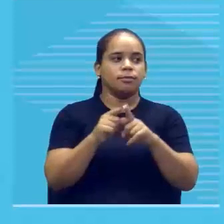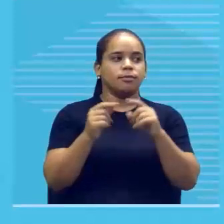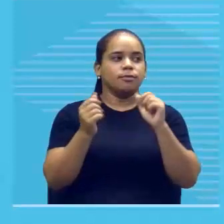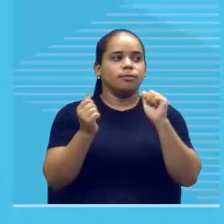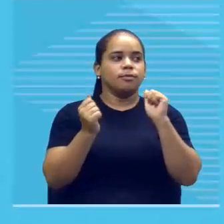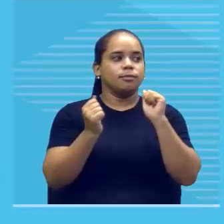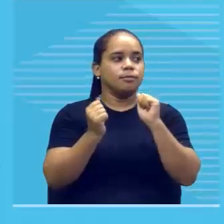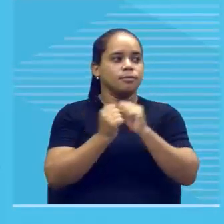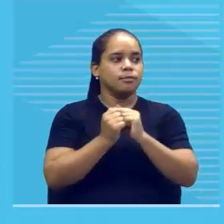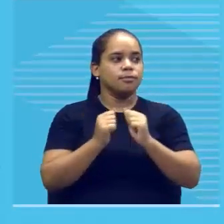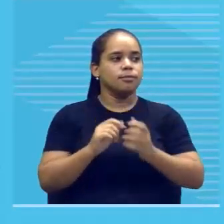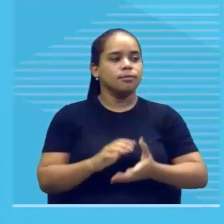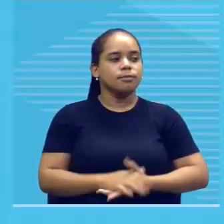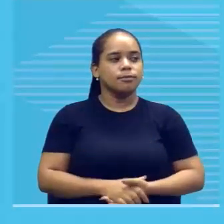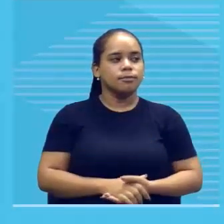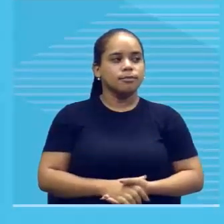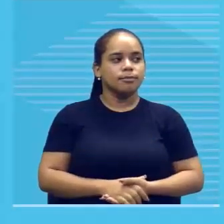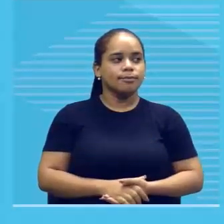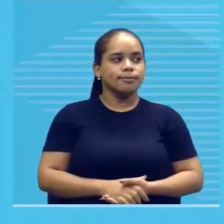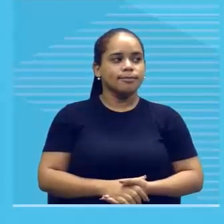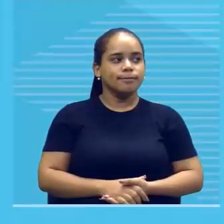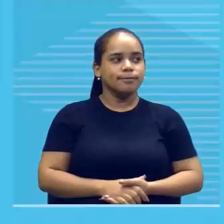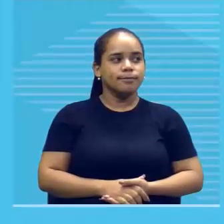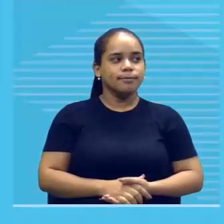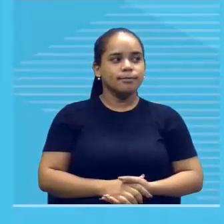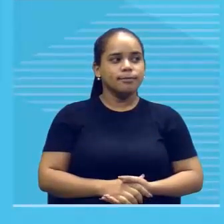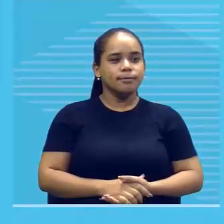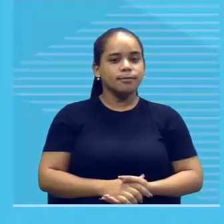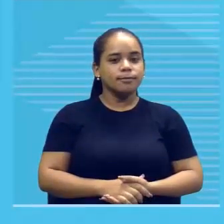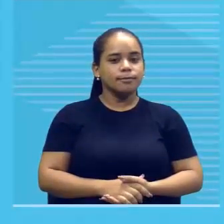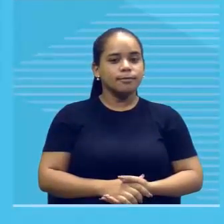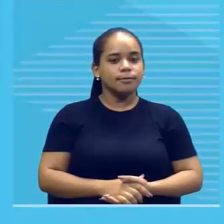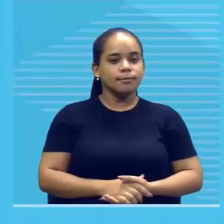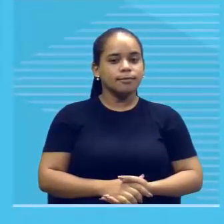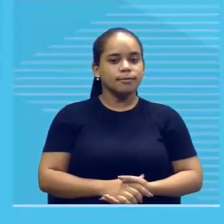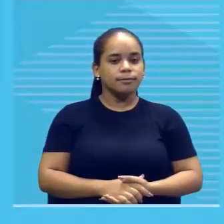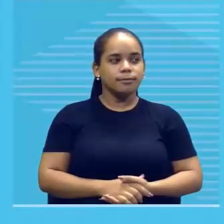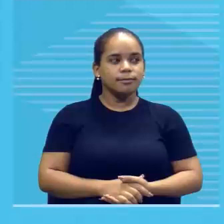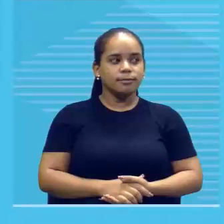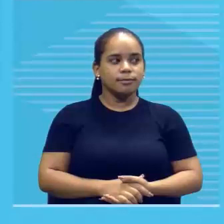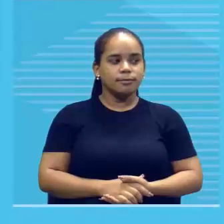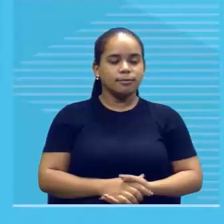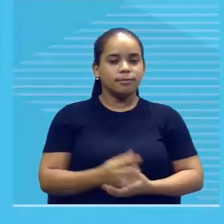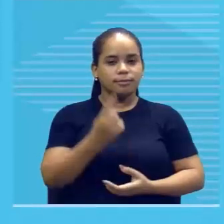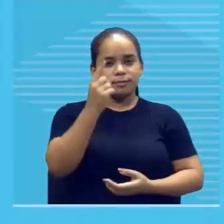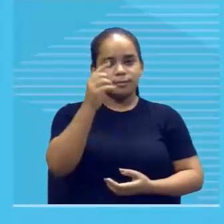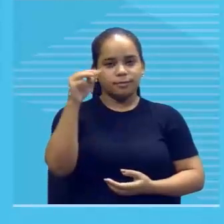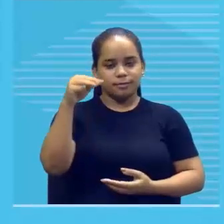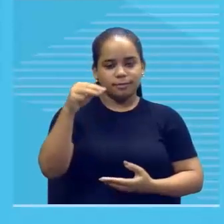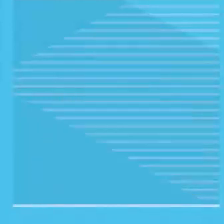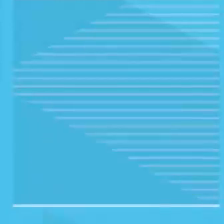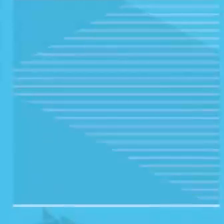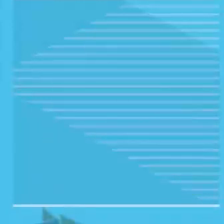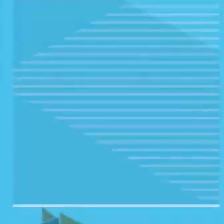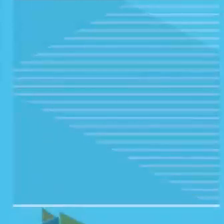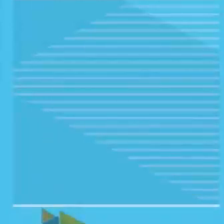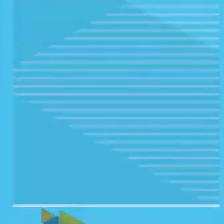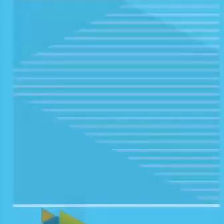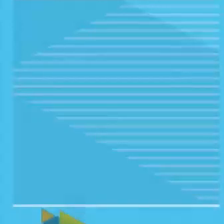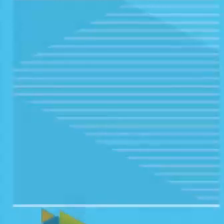Carol E aí em um minuto aí